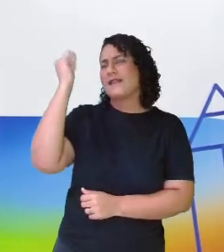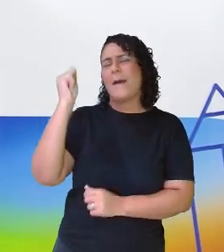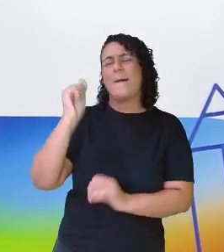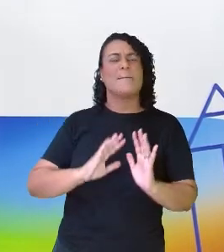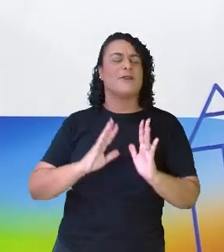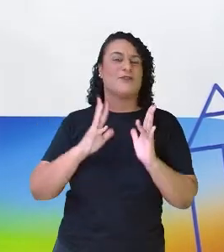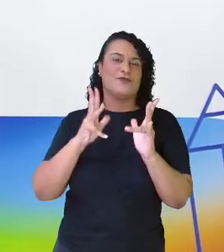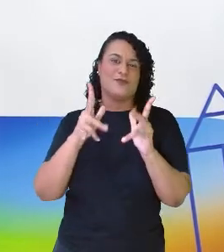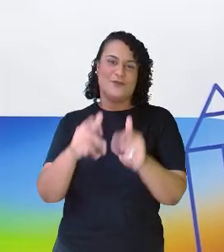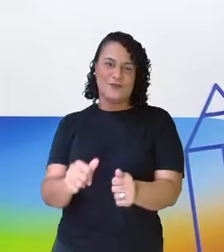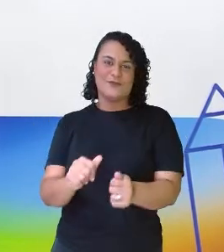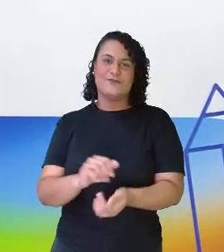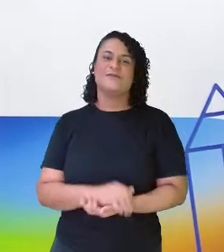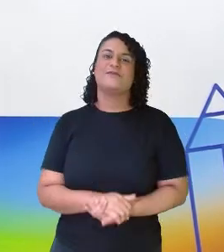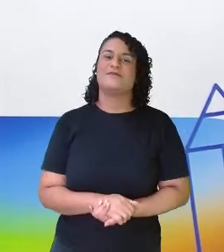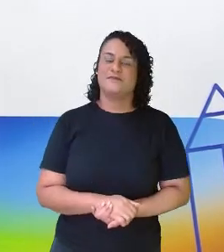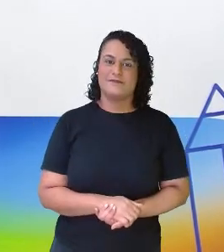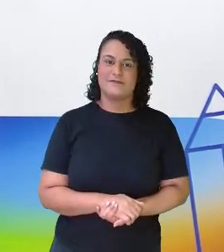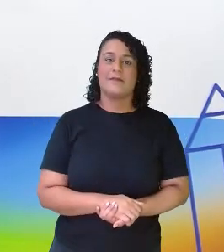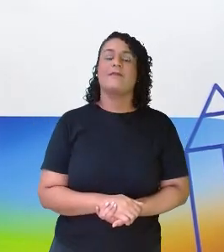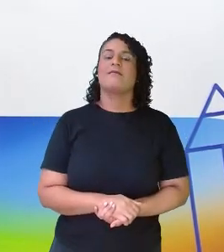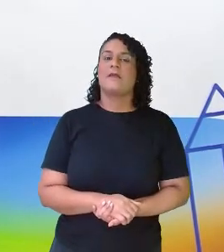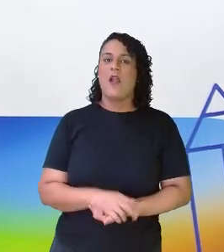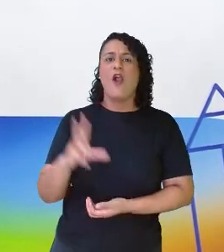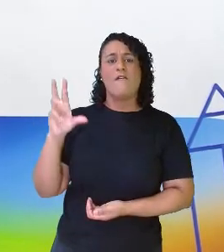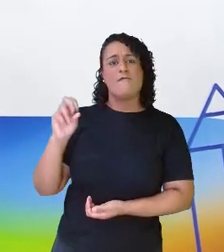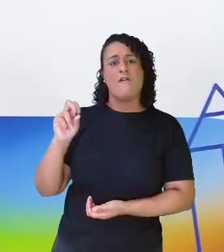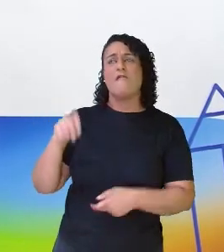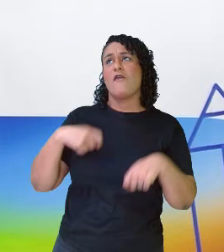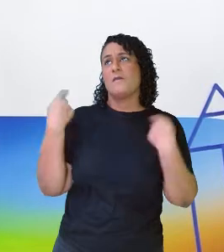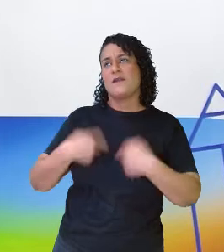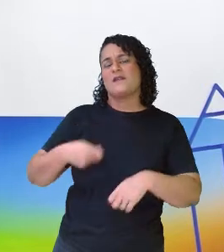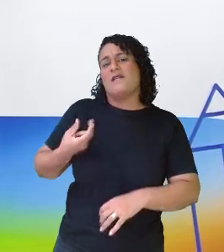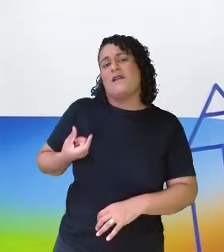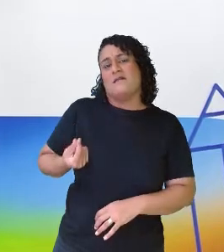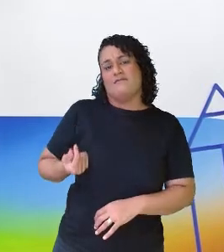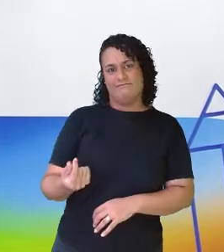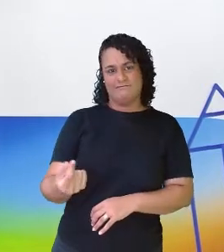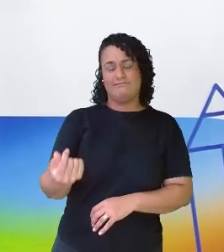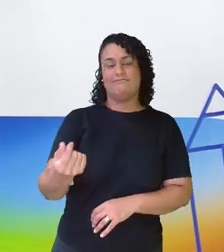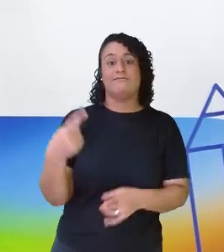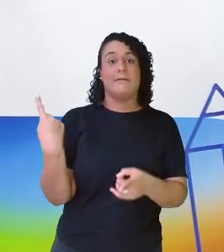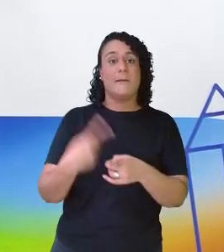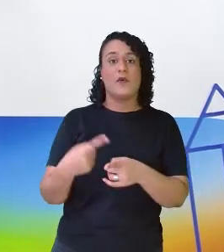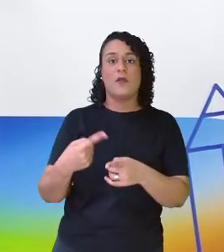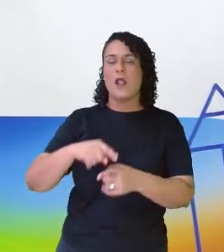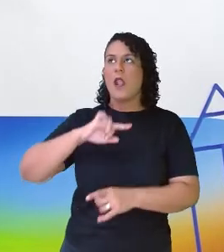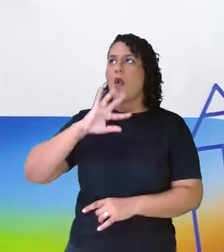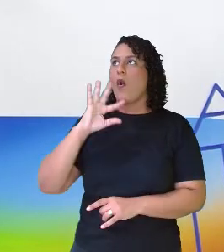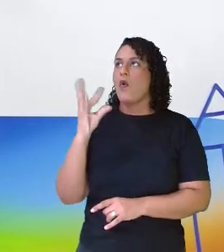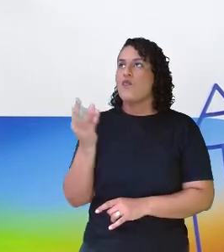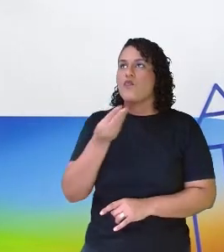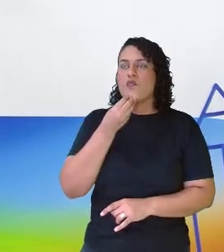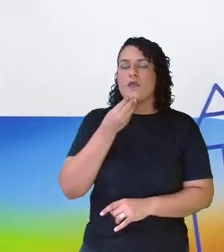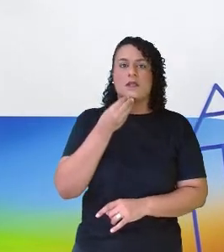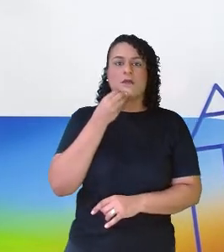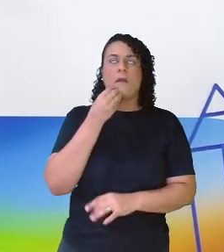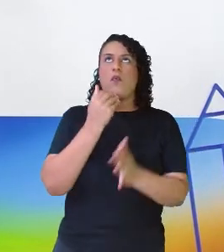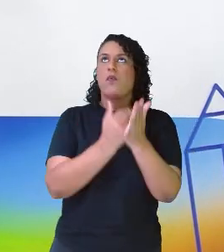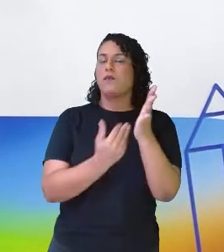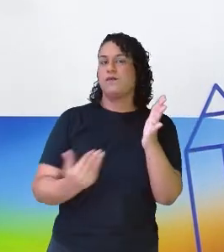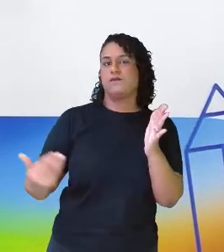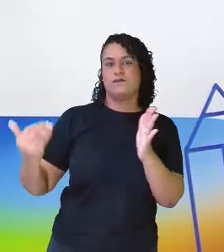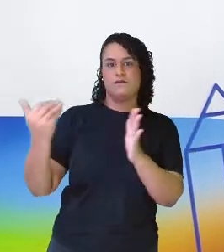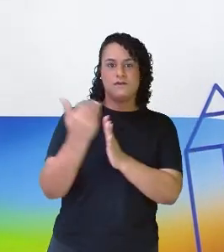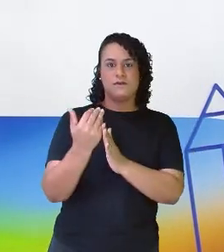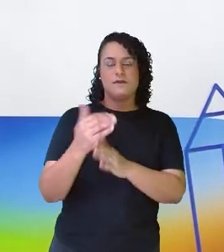tudo. Dizem, tem uma frasezinha que diz, né? Avós deveriam ser eternos, porque a fonte de conhecimento deles é maravilhosa. Será que